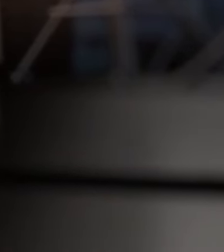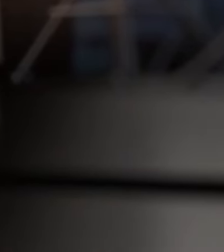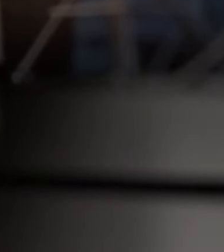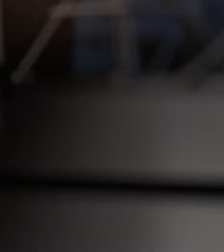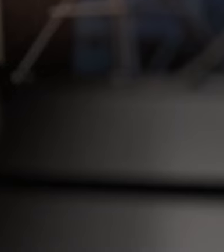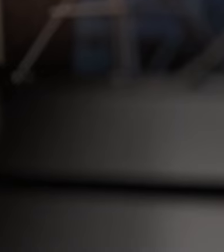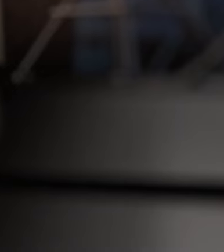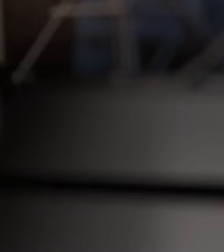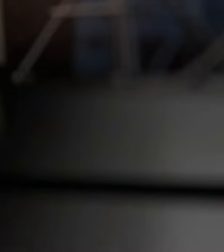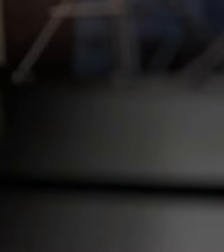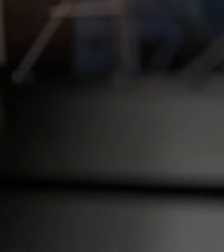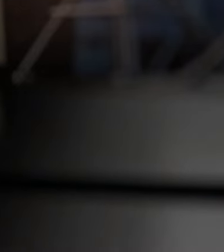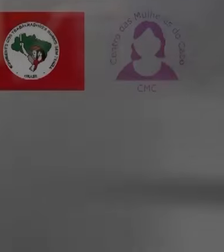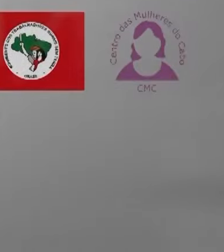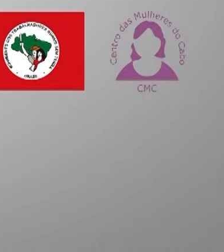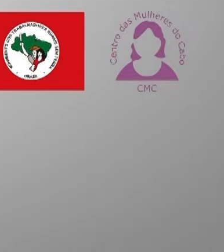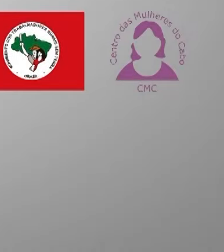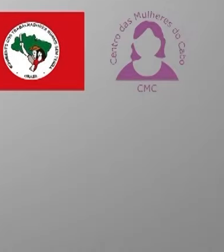Música